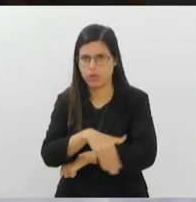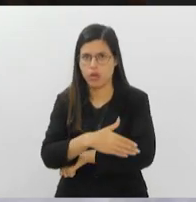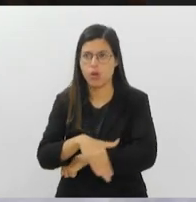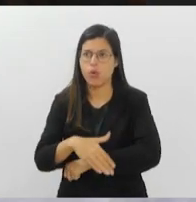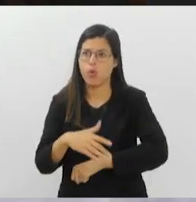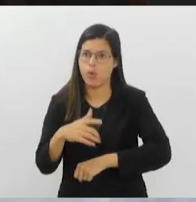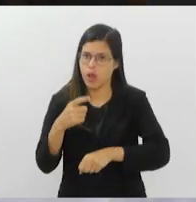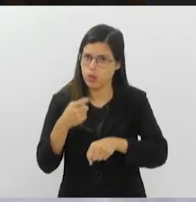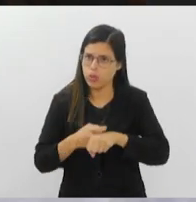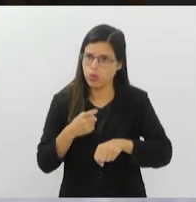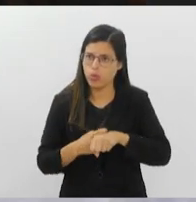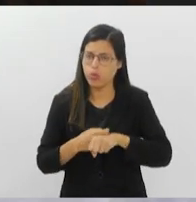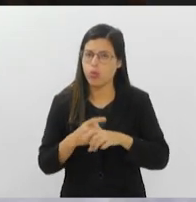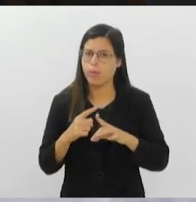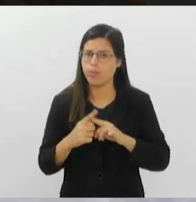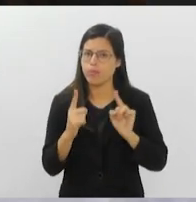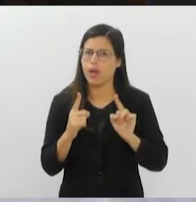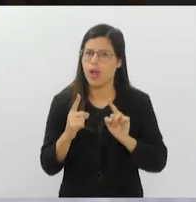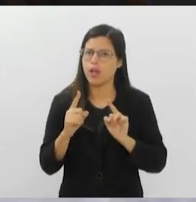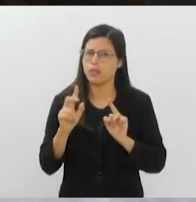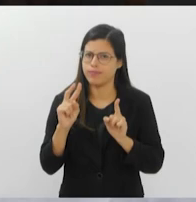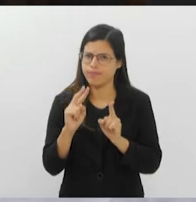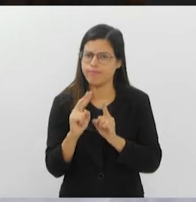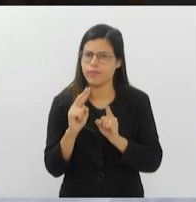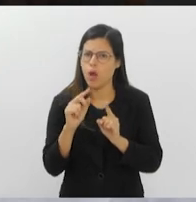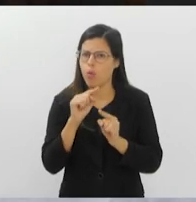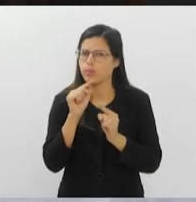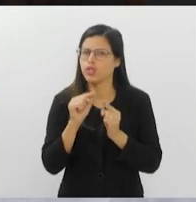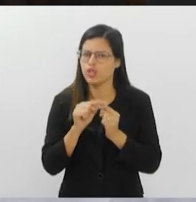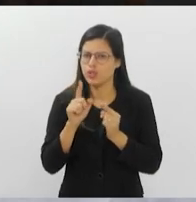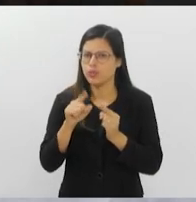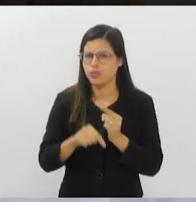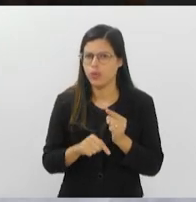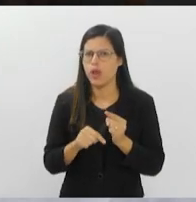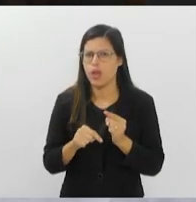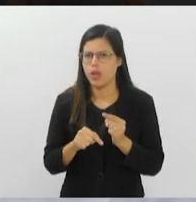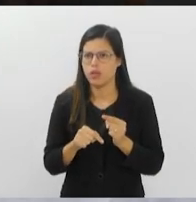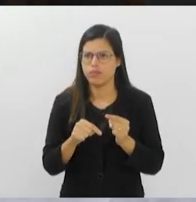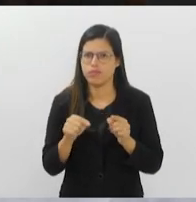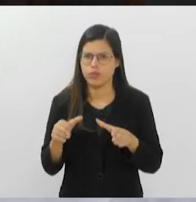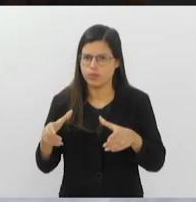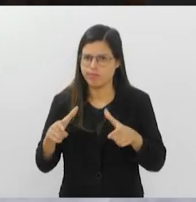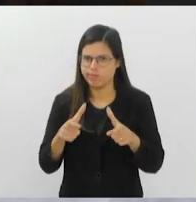olhar, de juntar tanta gente num lugar tão inadequado,